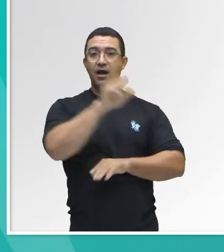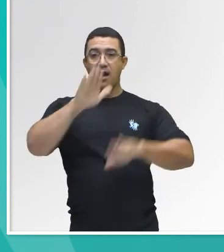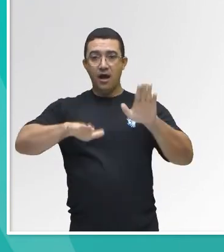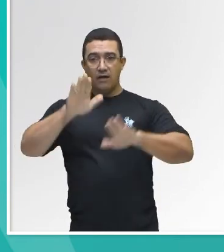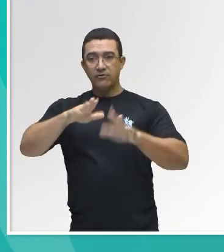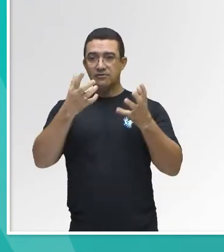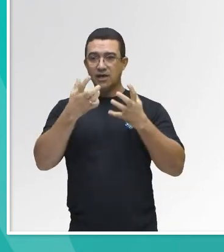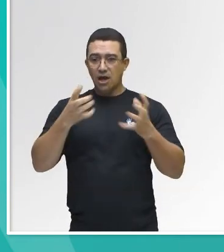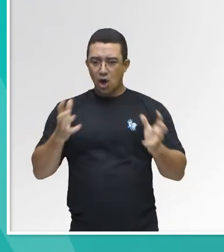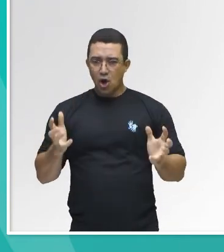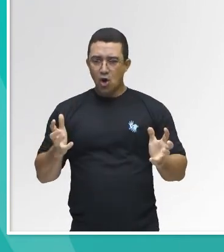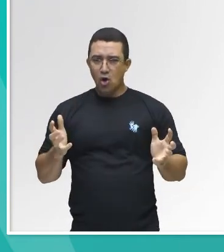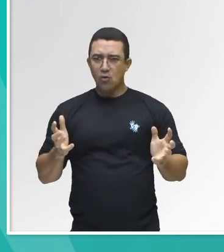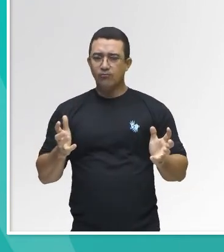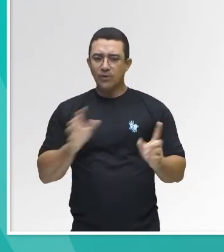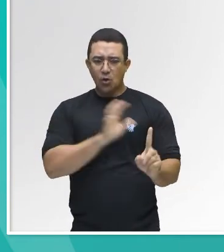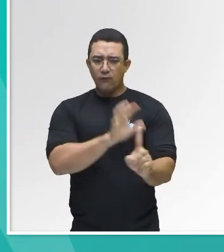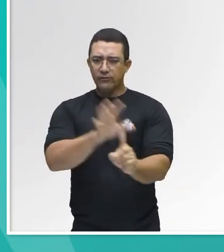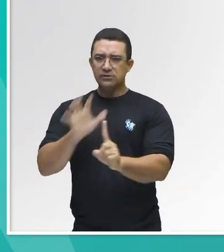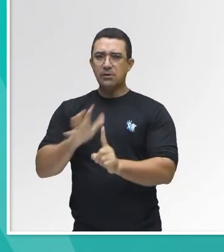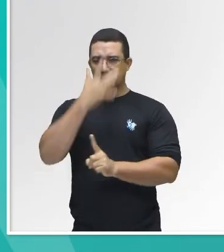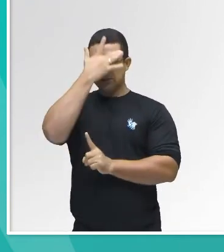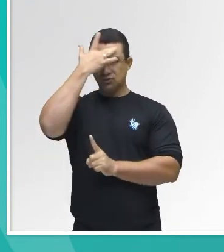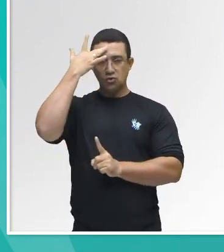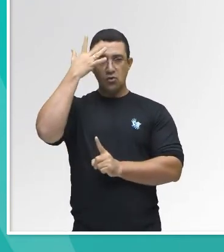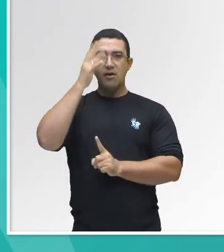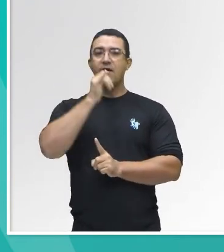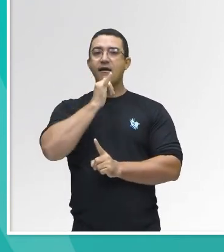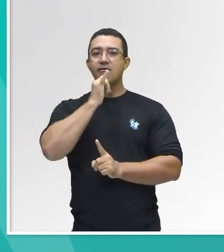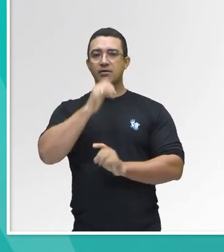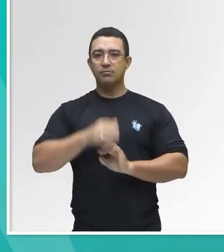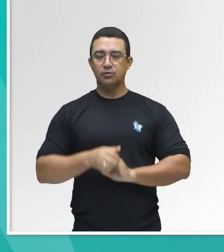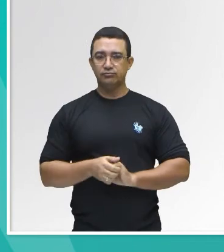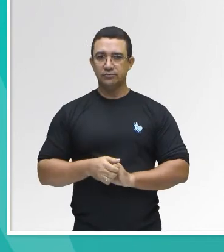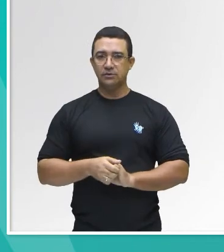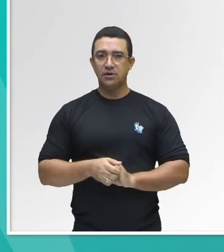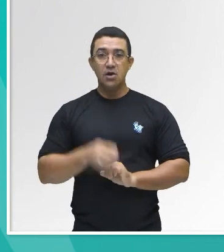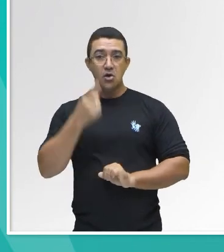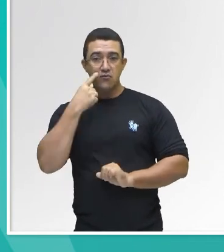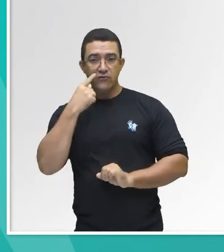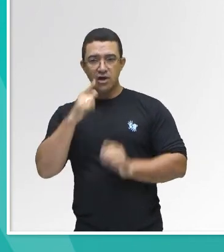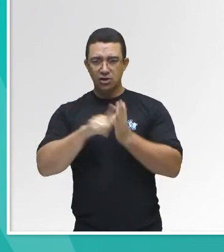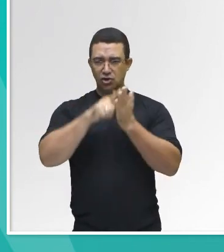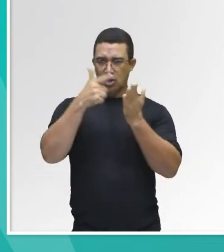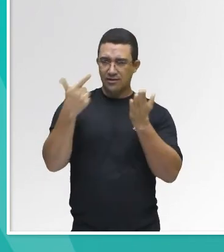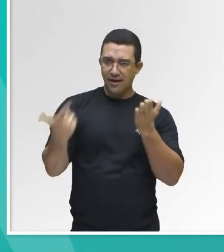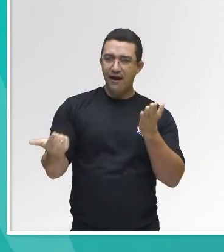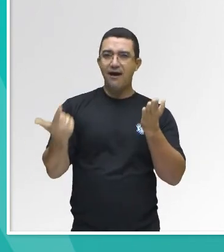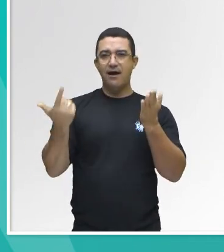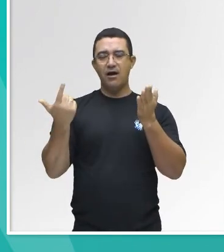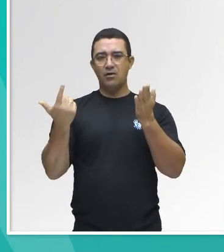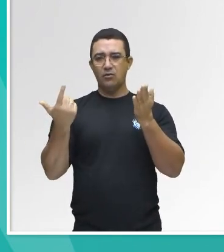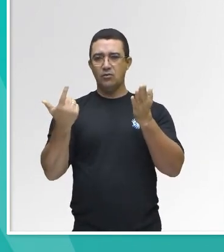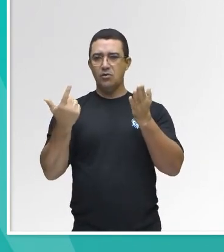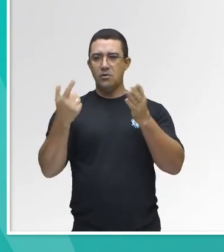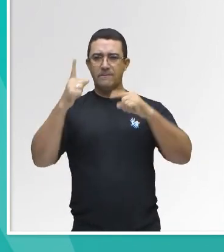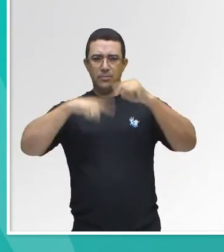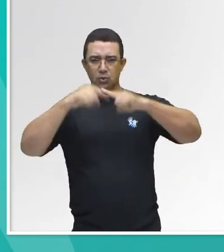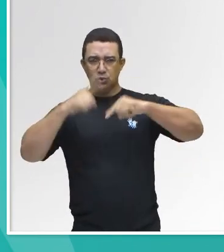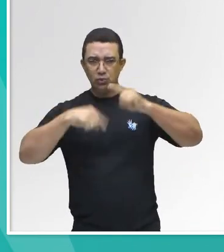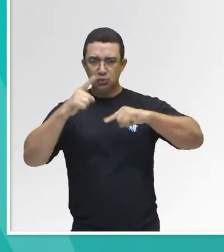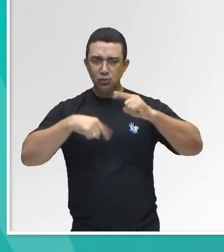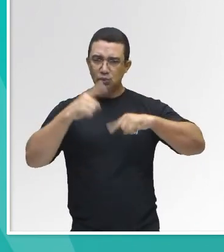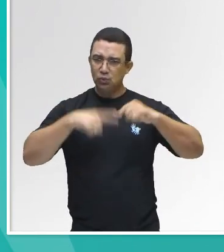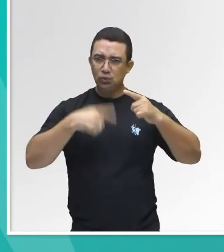alguém, principalmente quando a gente vê anúncio de alguma coisa, de um produto, né,